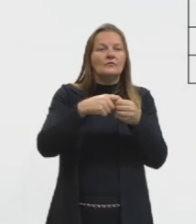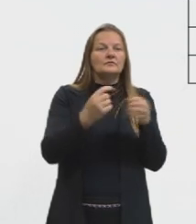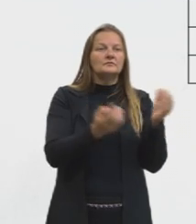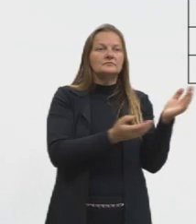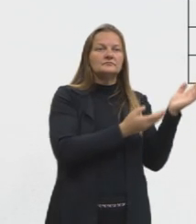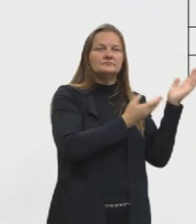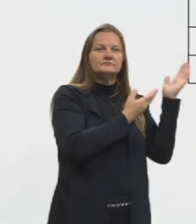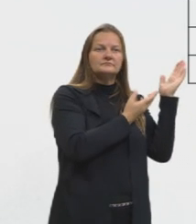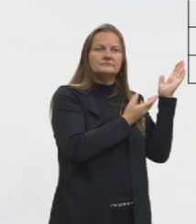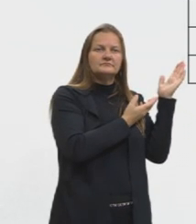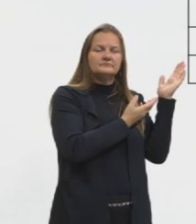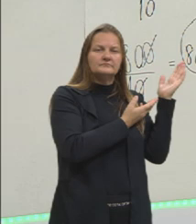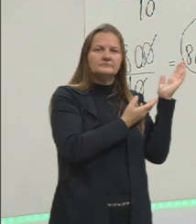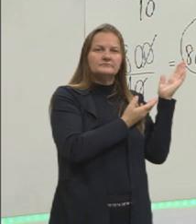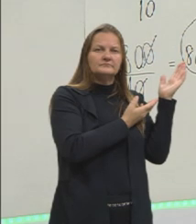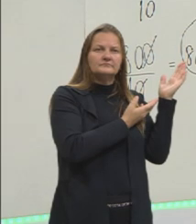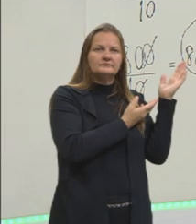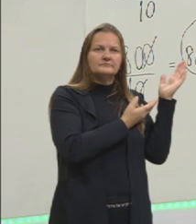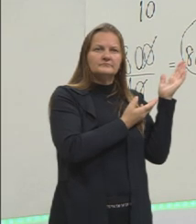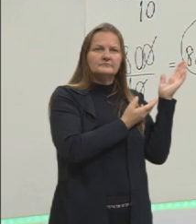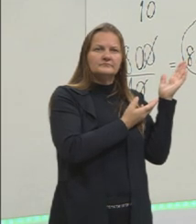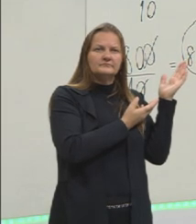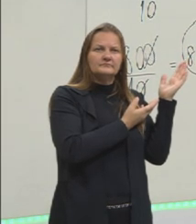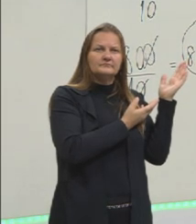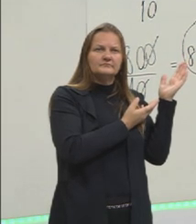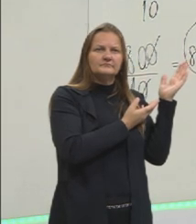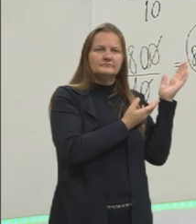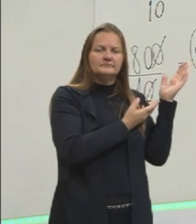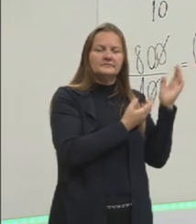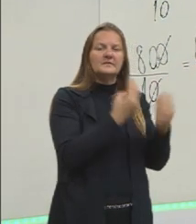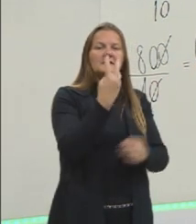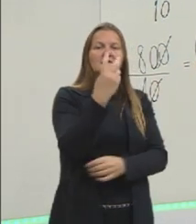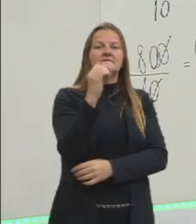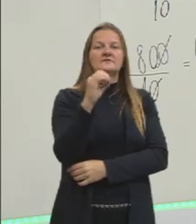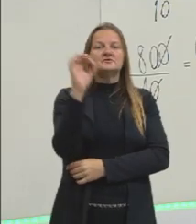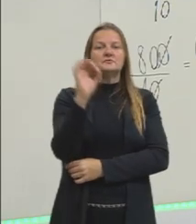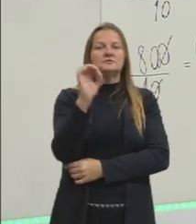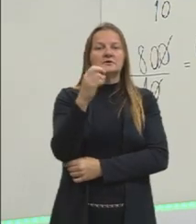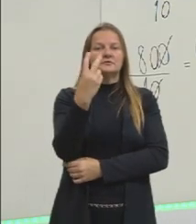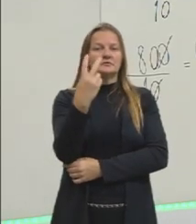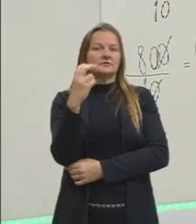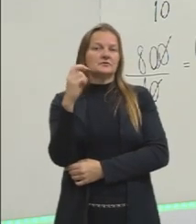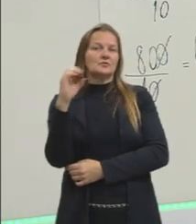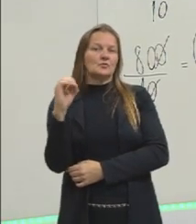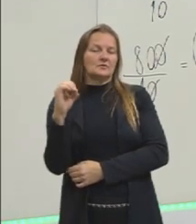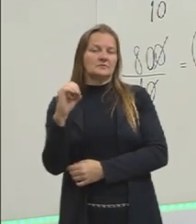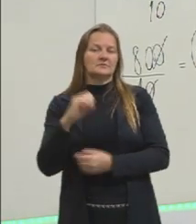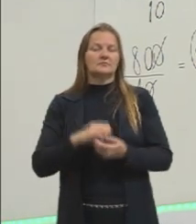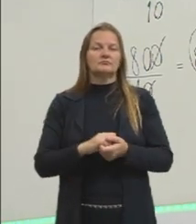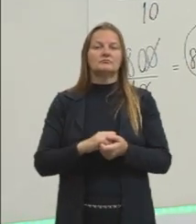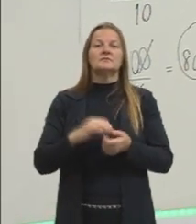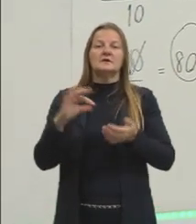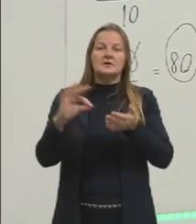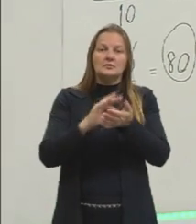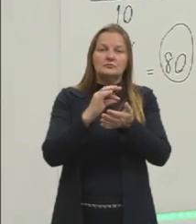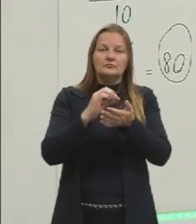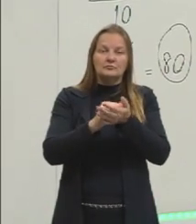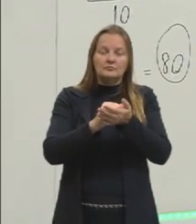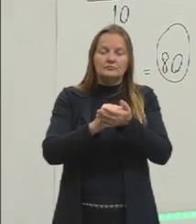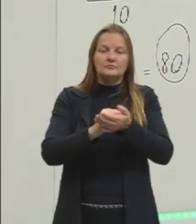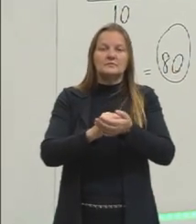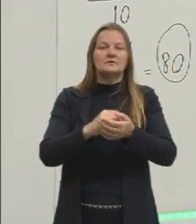quadro eu sei que aqui no quadro Vinte por cento de 250 estão na terceira